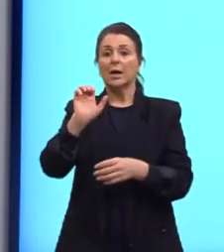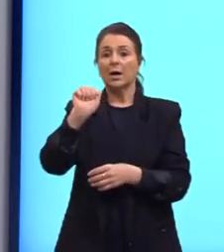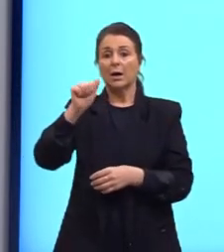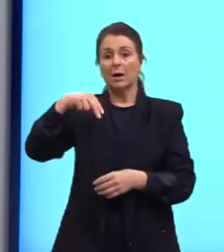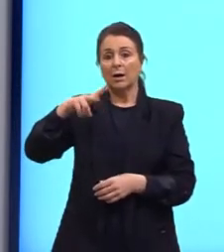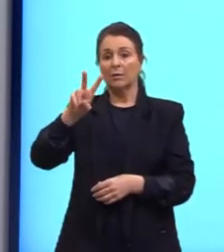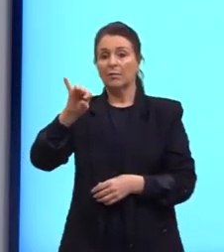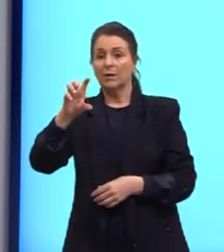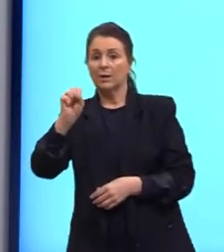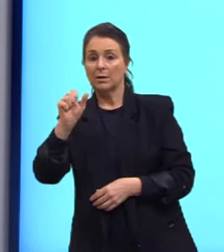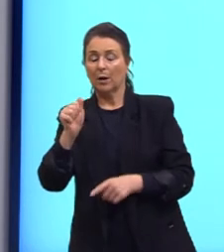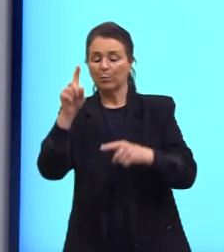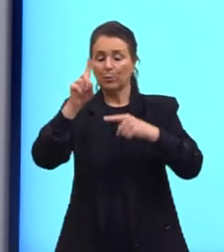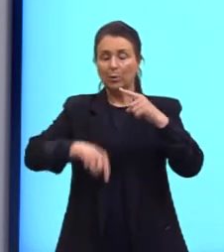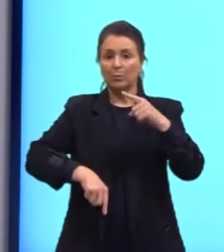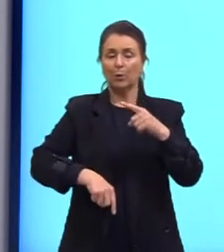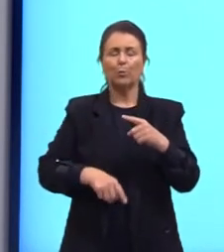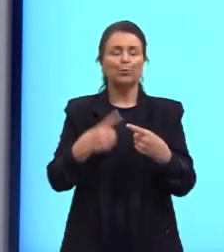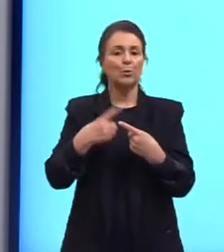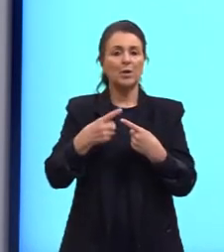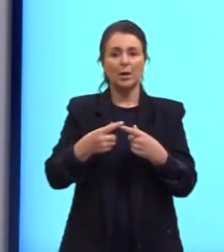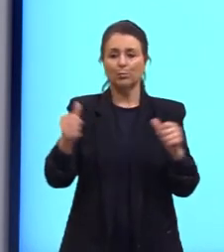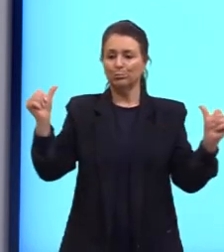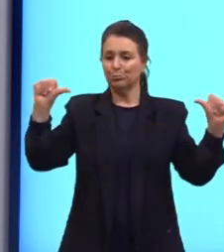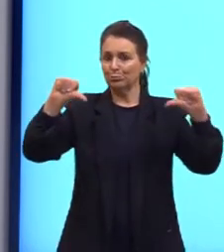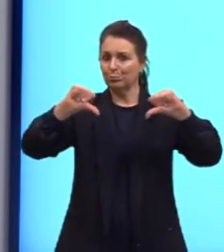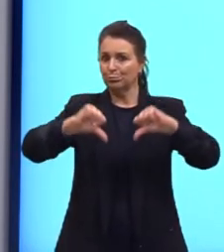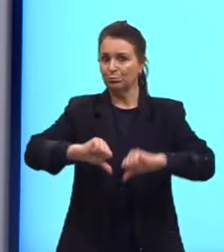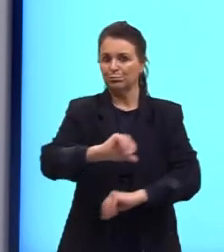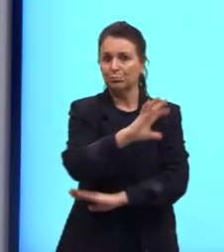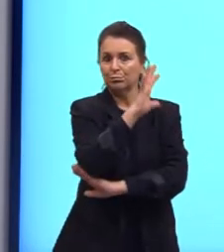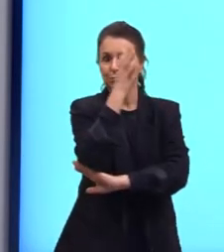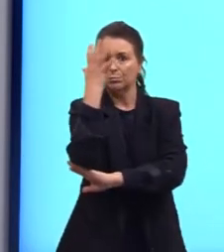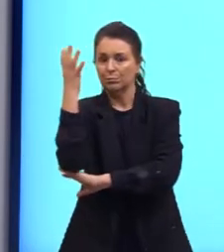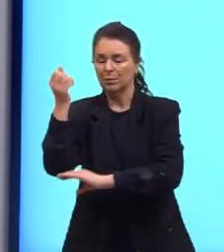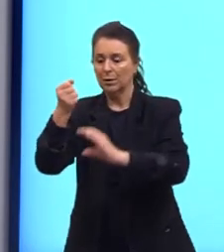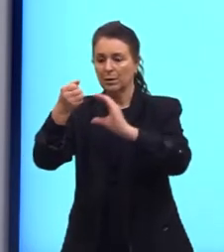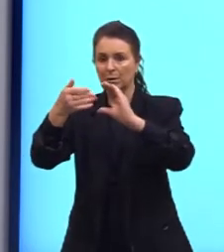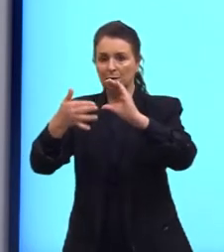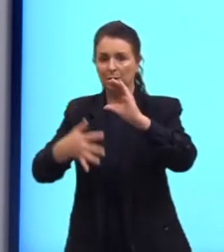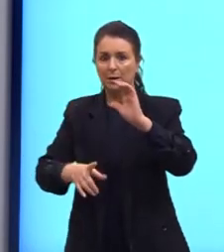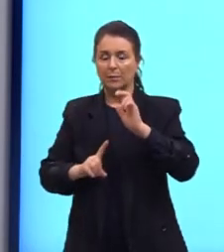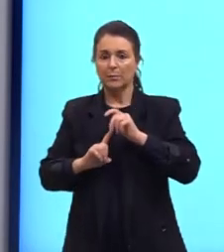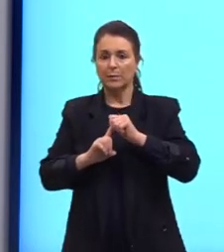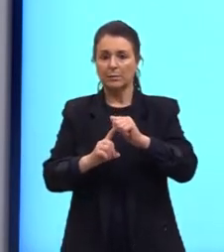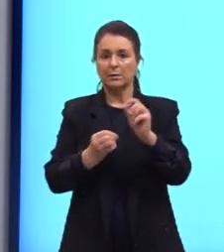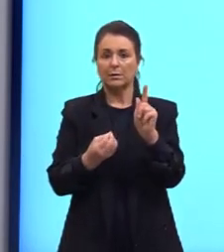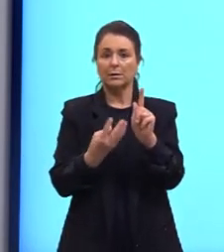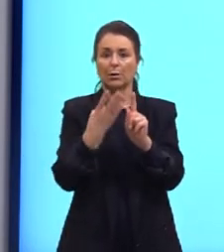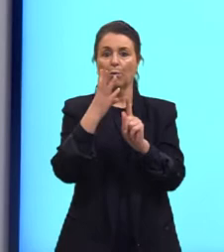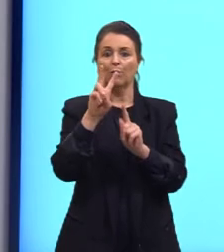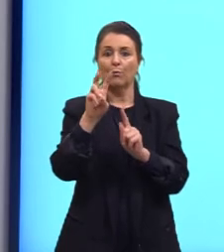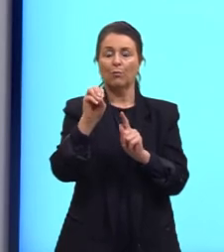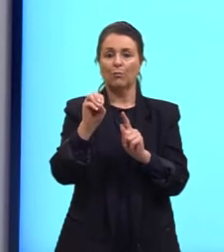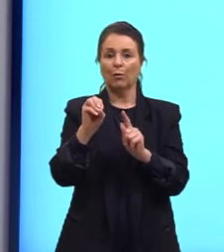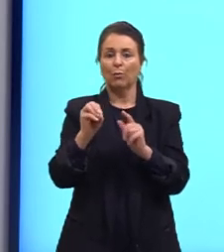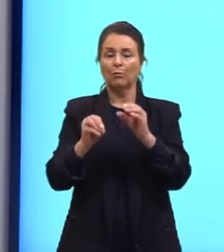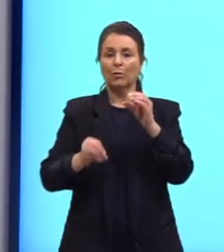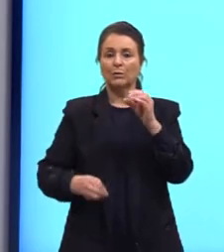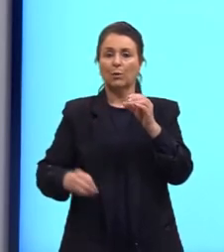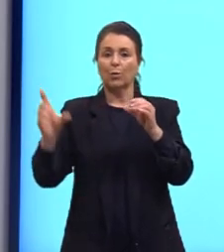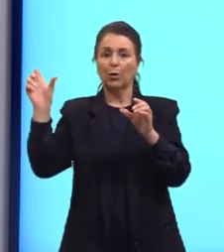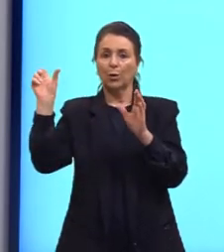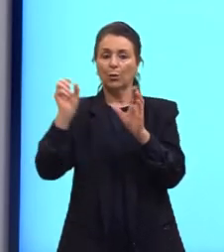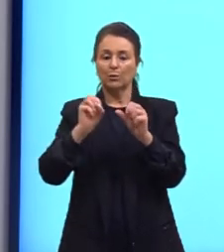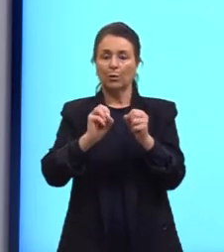muito prejudicial ao meio ambiente as principais características desses gases é que eles são voláteis são bom solventes